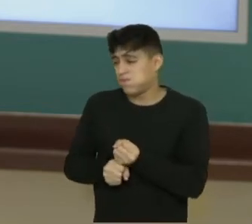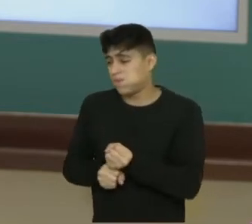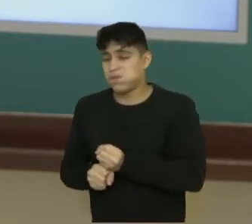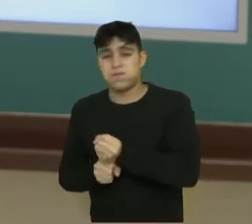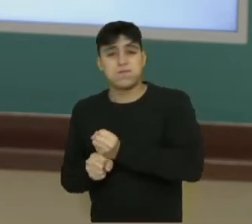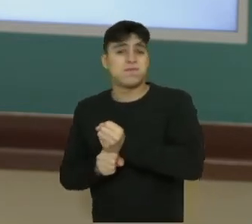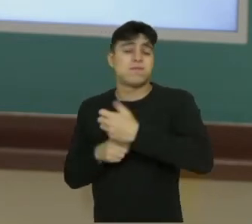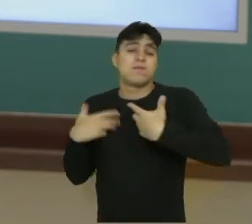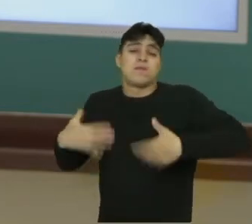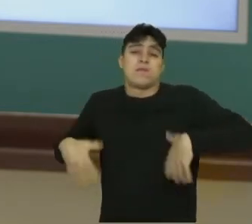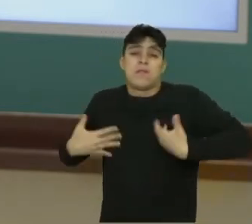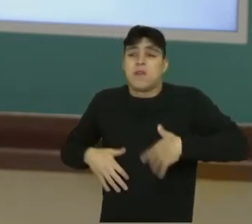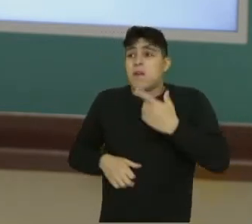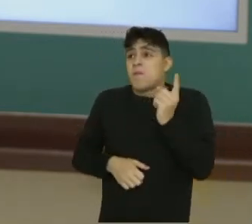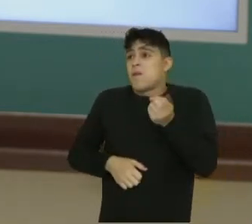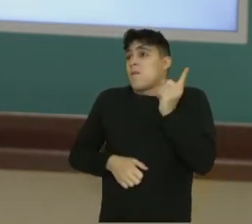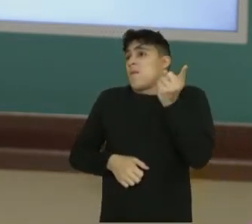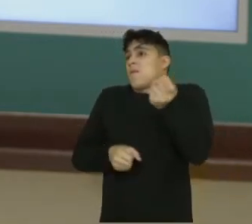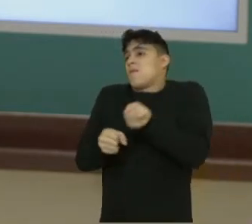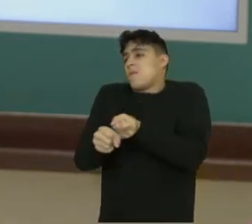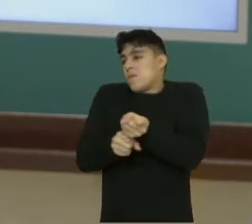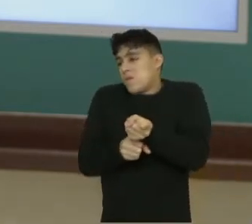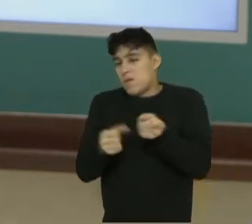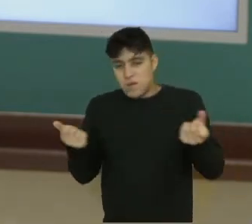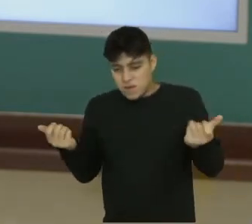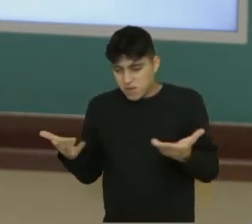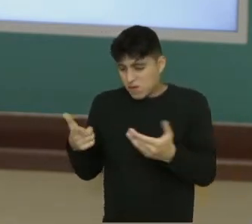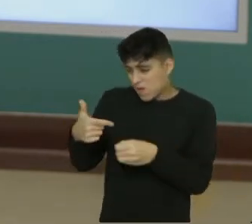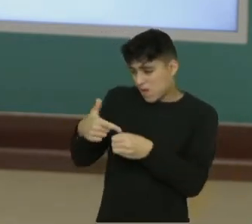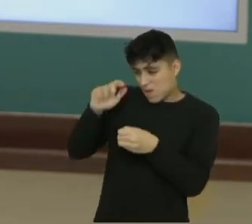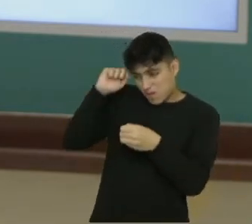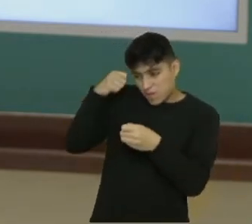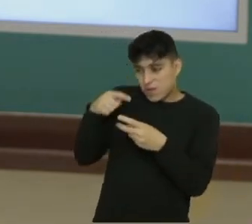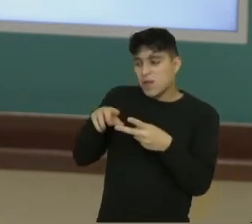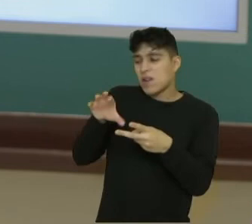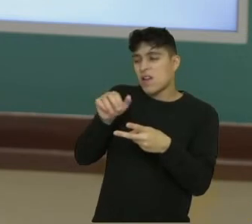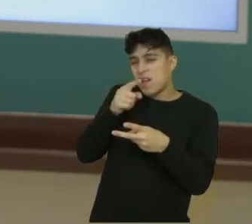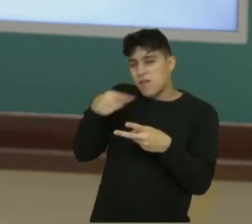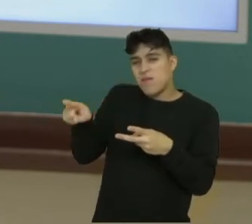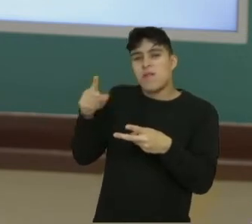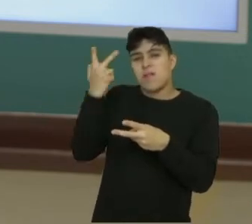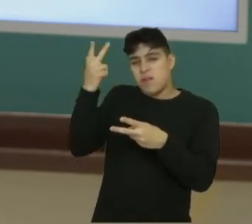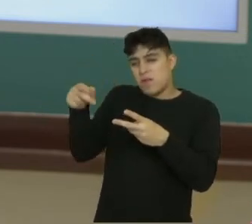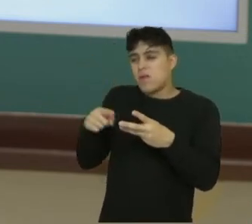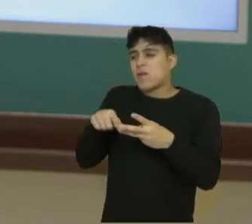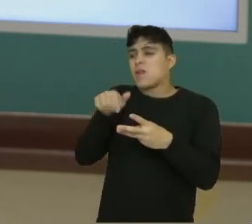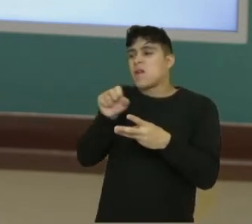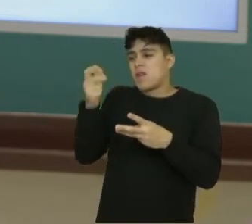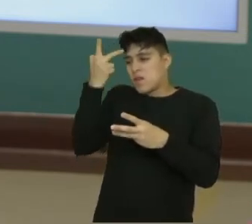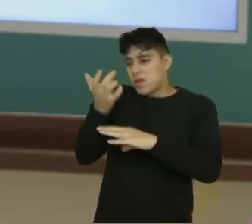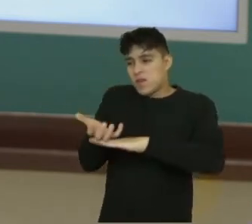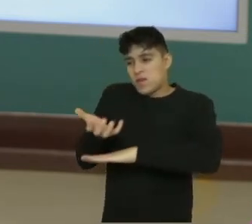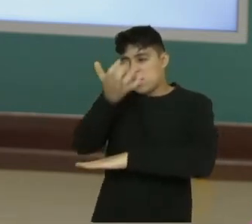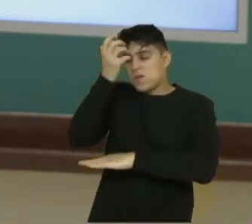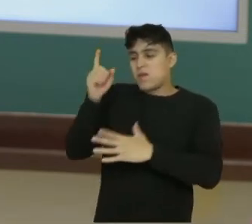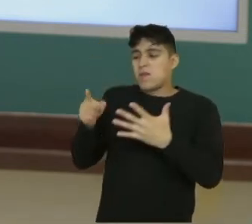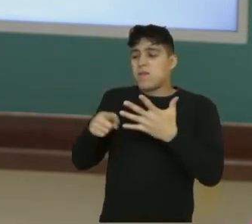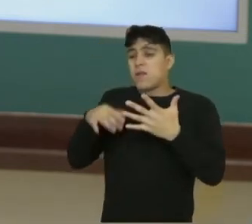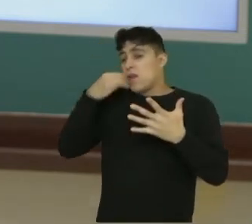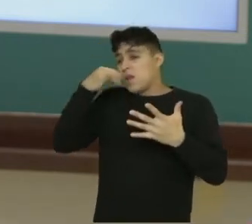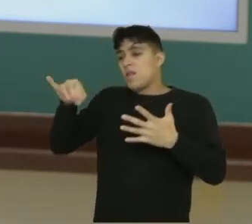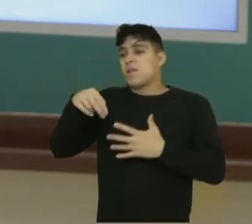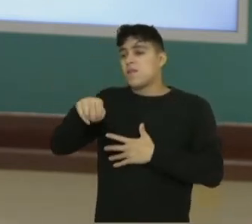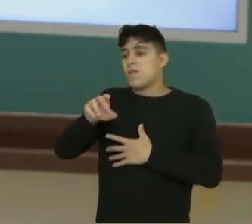Algumas às vezes milhares de anos para isso, como o petróleo, o carvão mineral, o gás natural e a energia